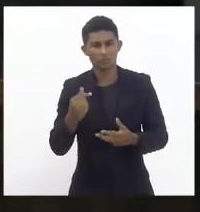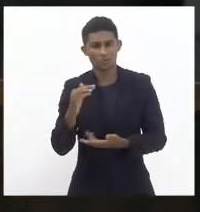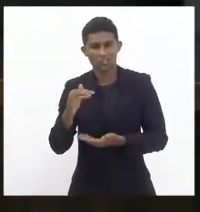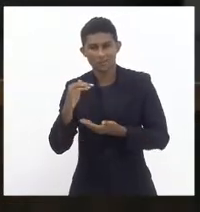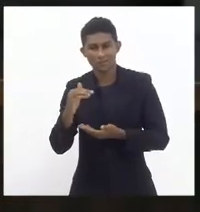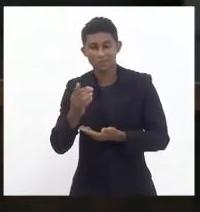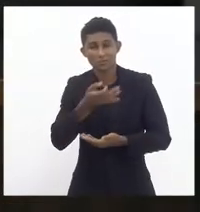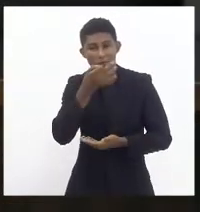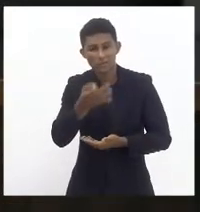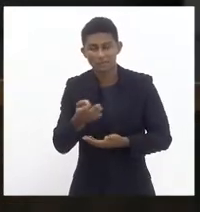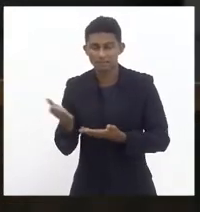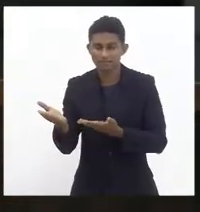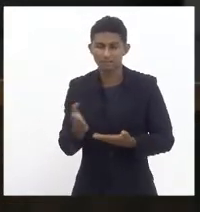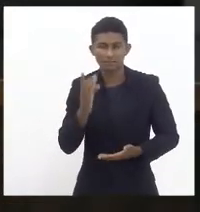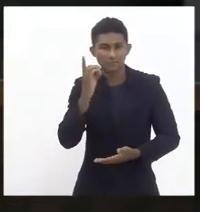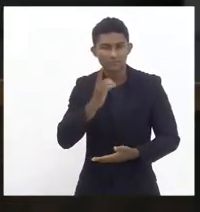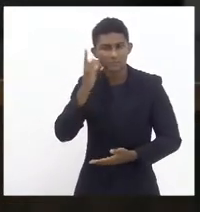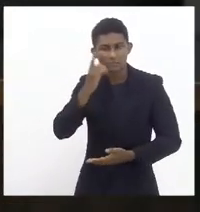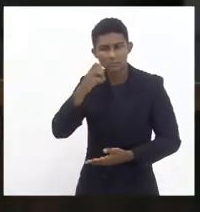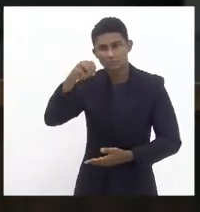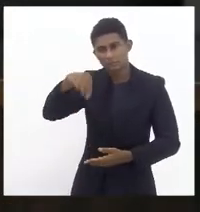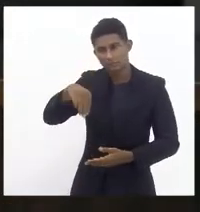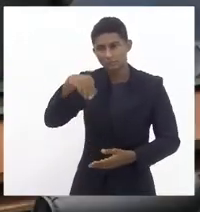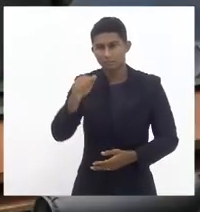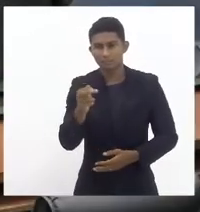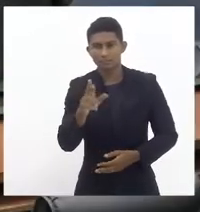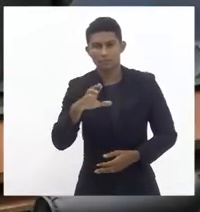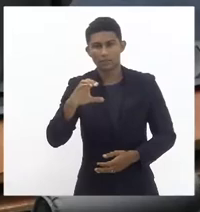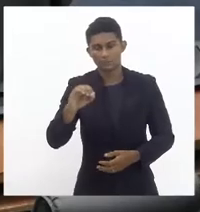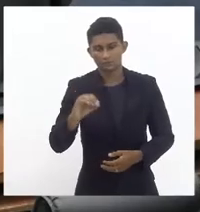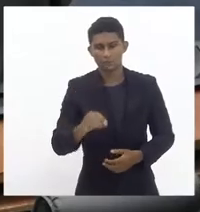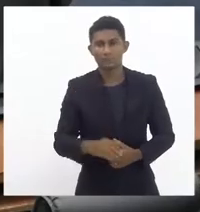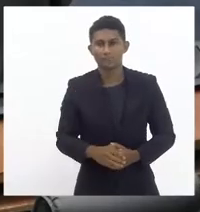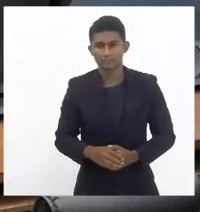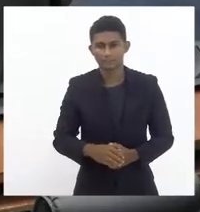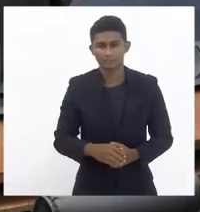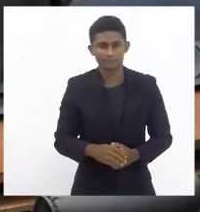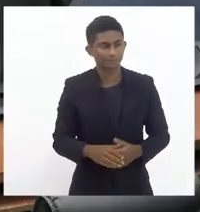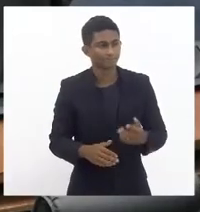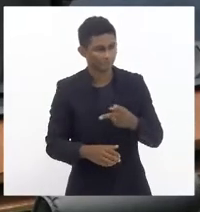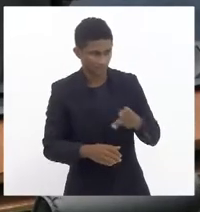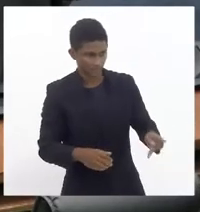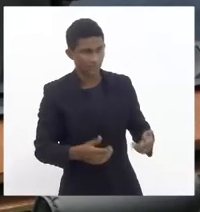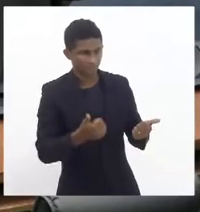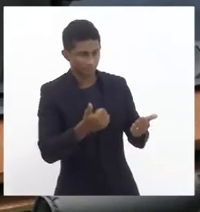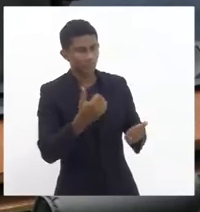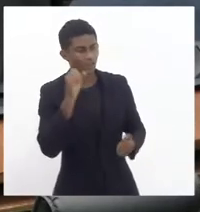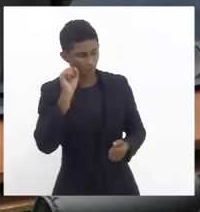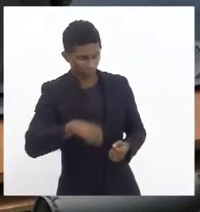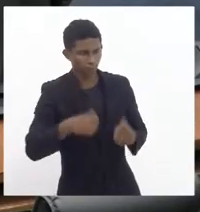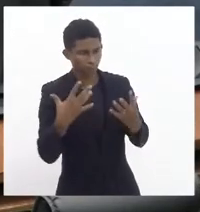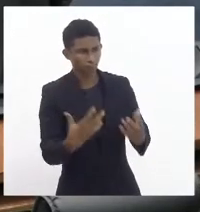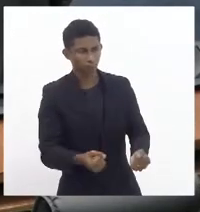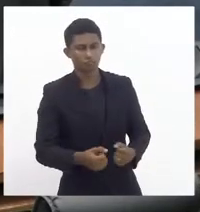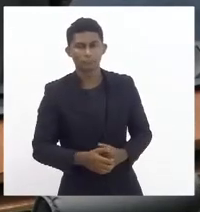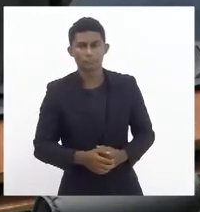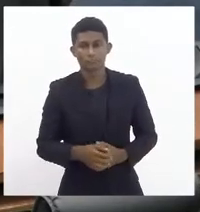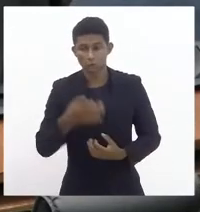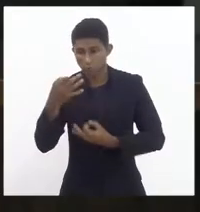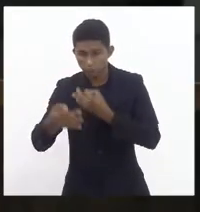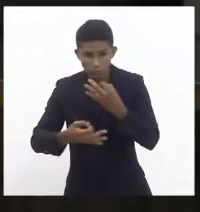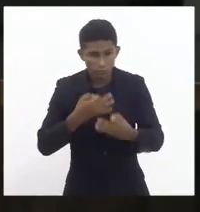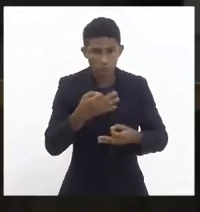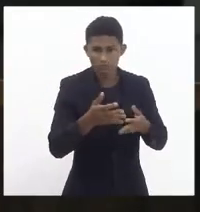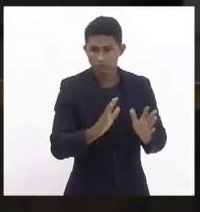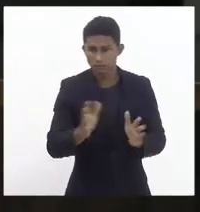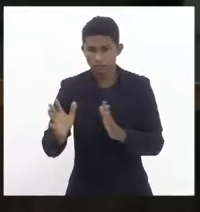Deputado Márcio lá ano o seu presente parecer favorável com os pareceres